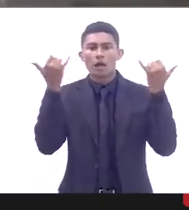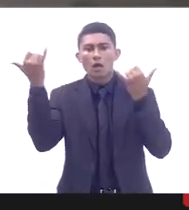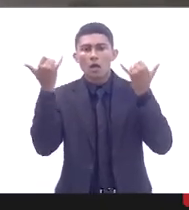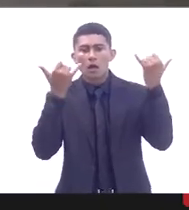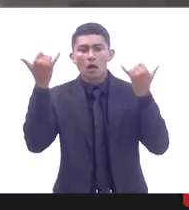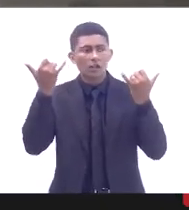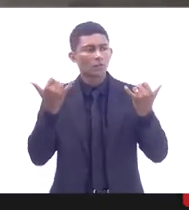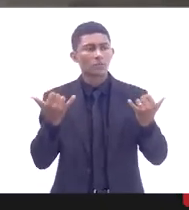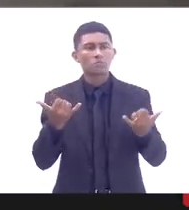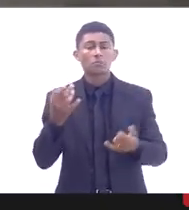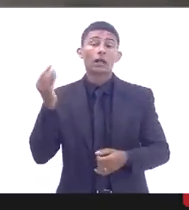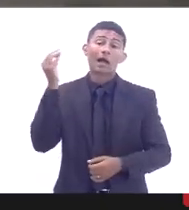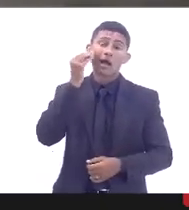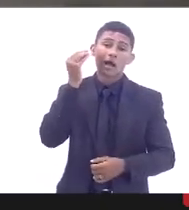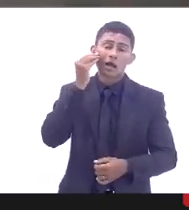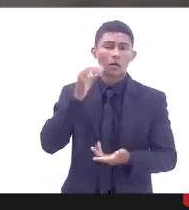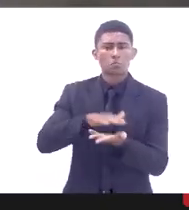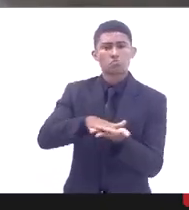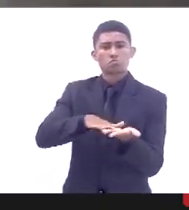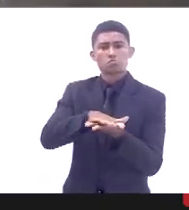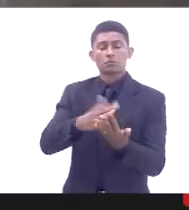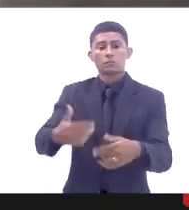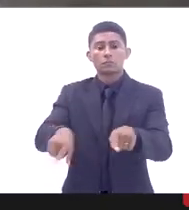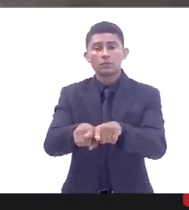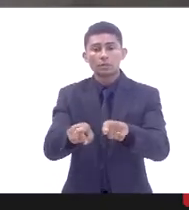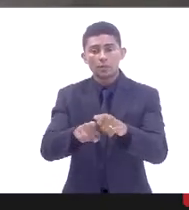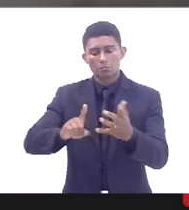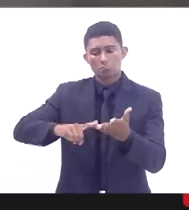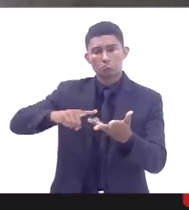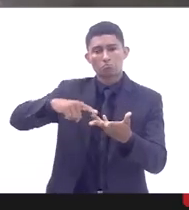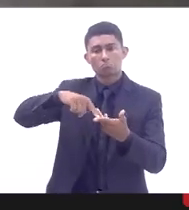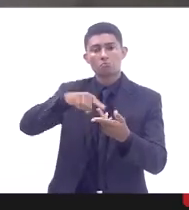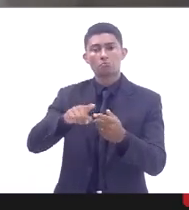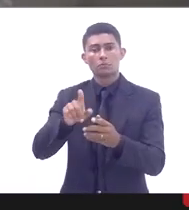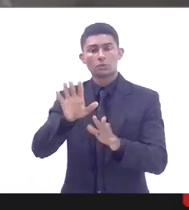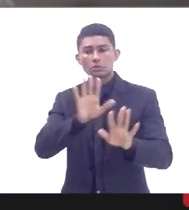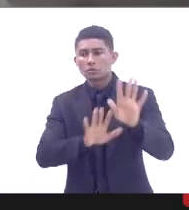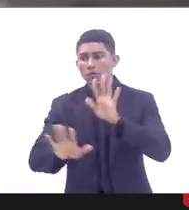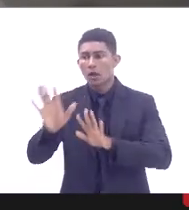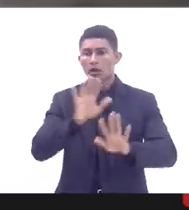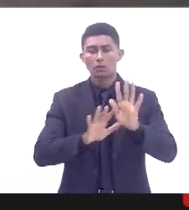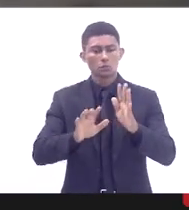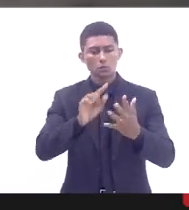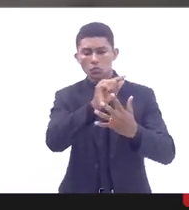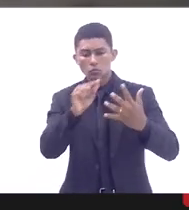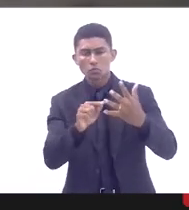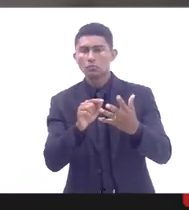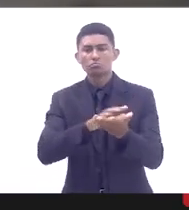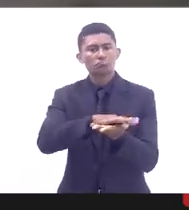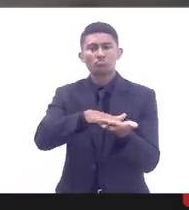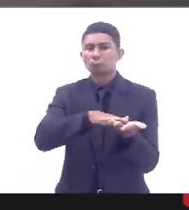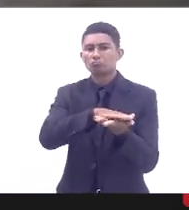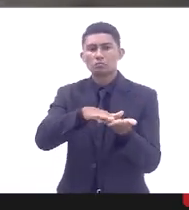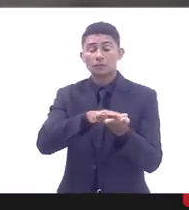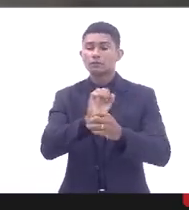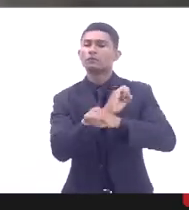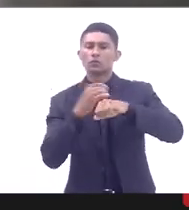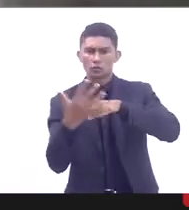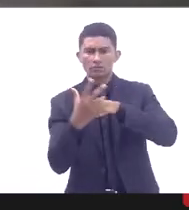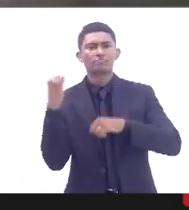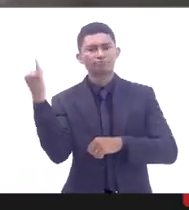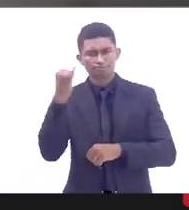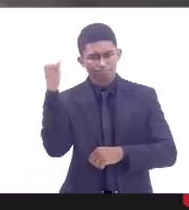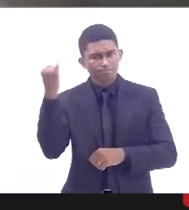Claras sobre a questão dos Testes um protocolo claros e seguido então é o corrigir é muito importante de ser debatido mas